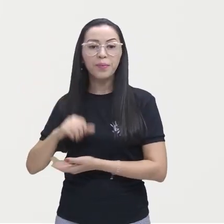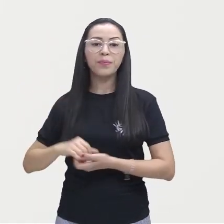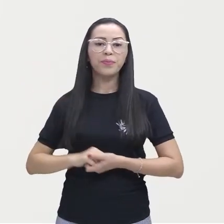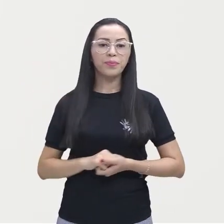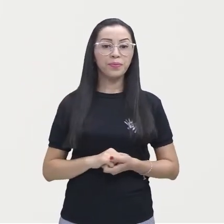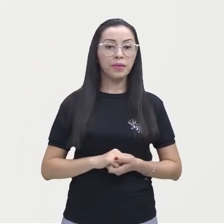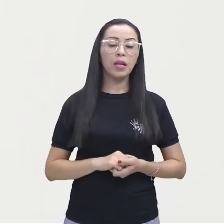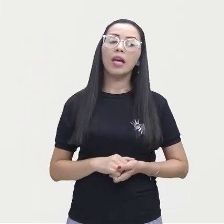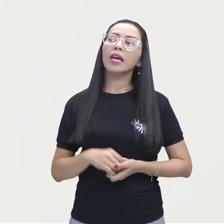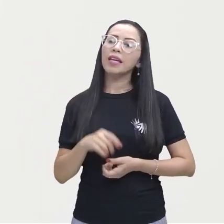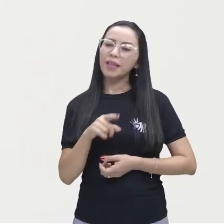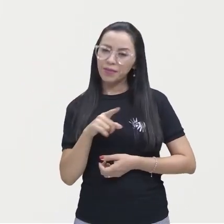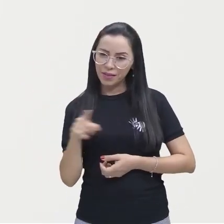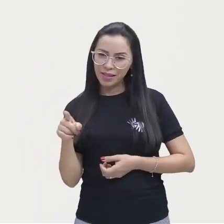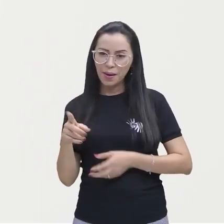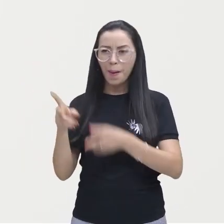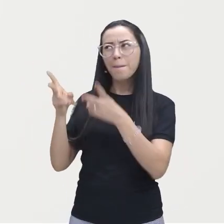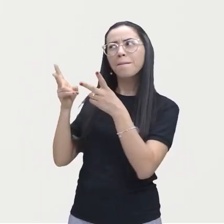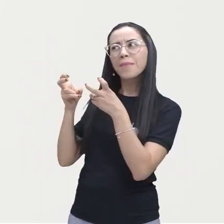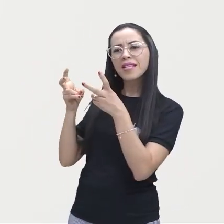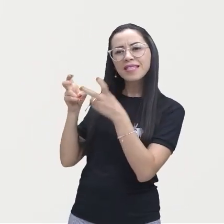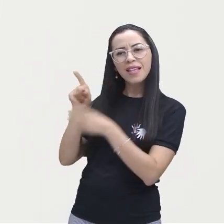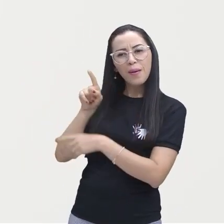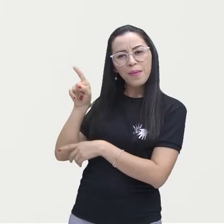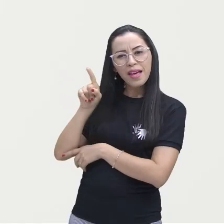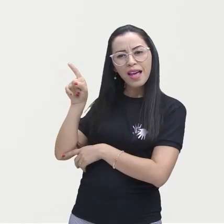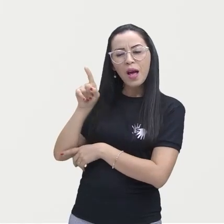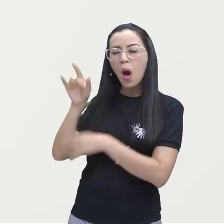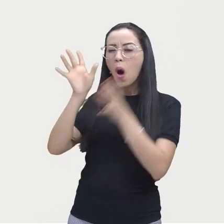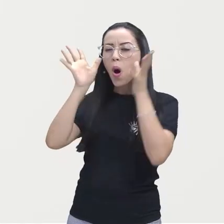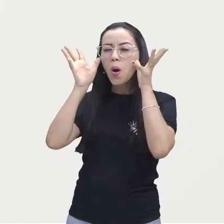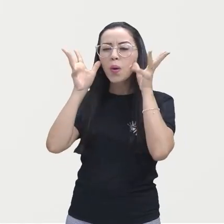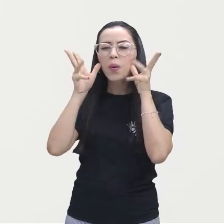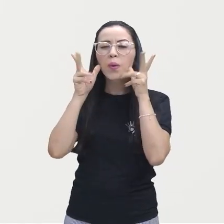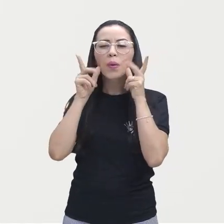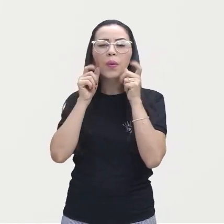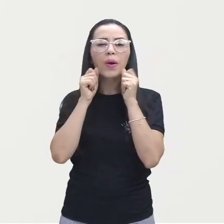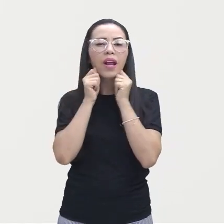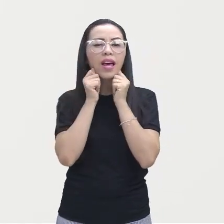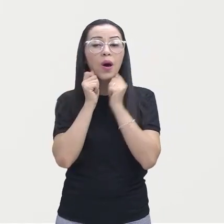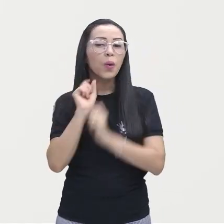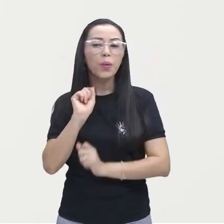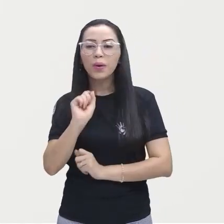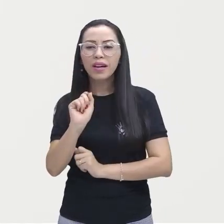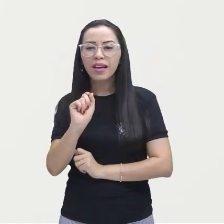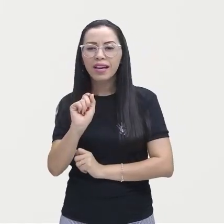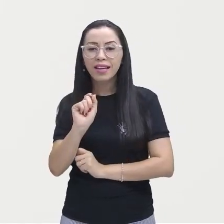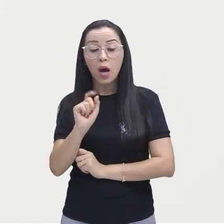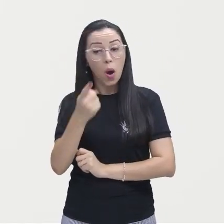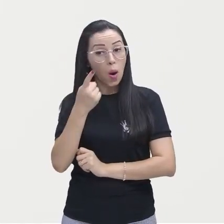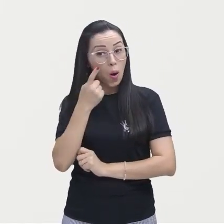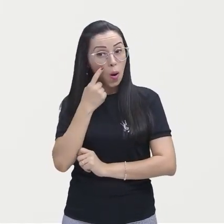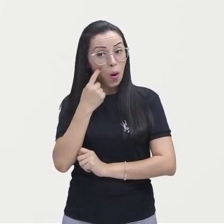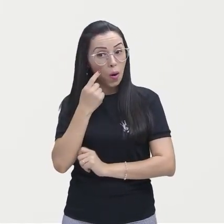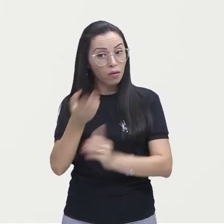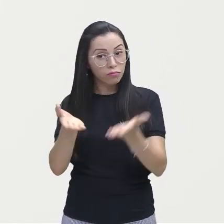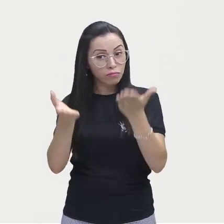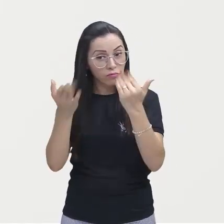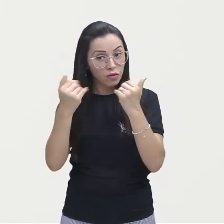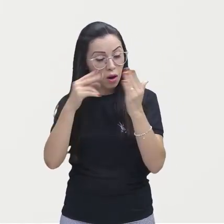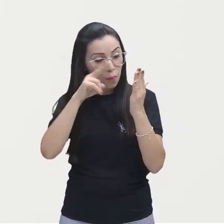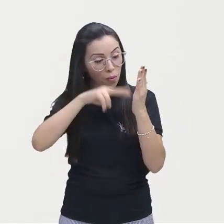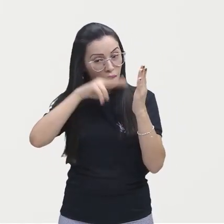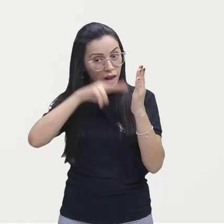que o leão aqui, continuando na sequência da história, o leão, leia comigo, eu quero que você